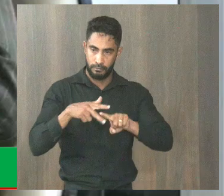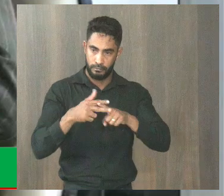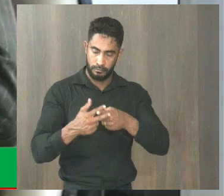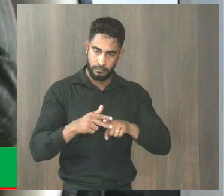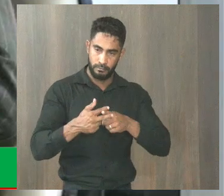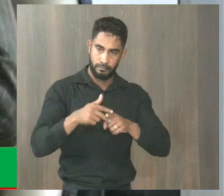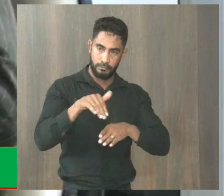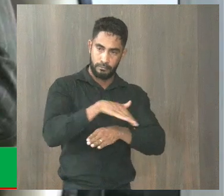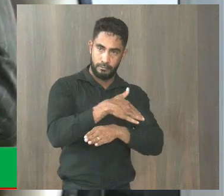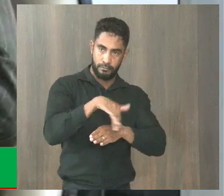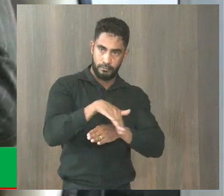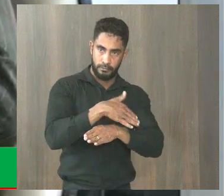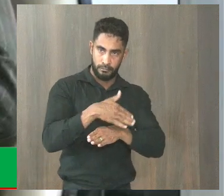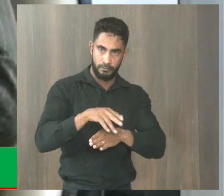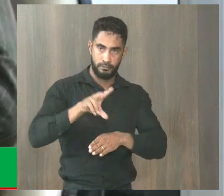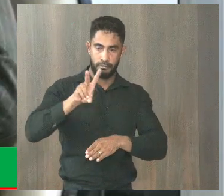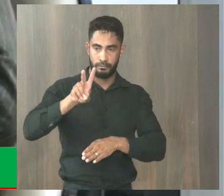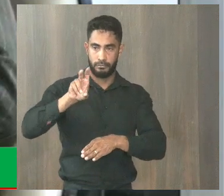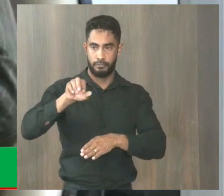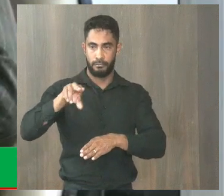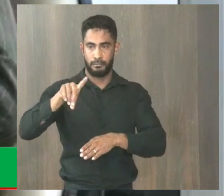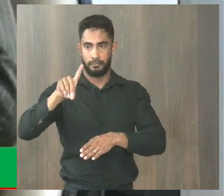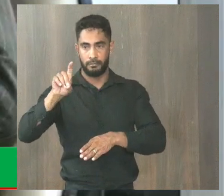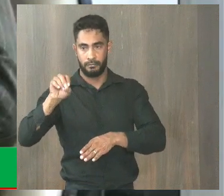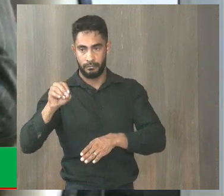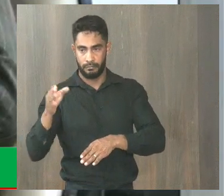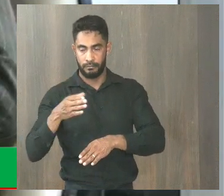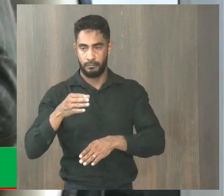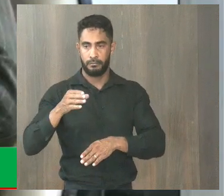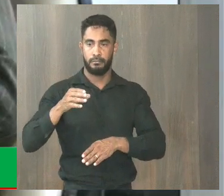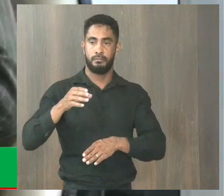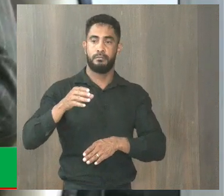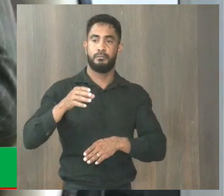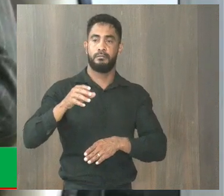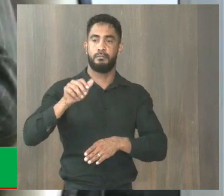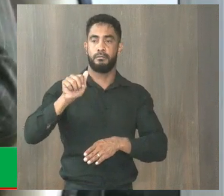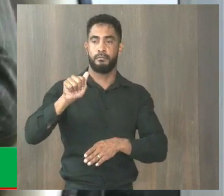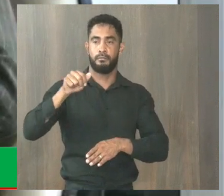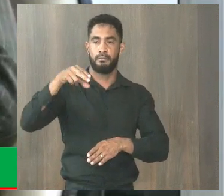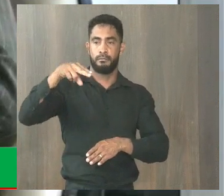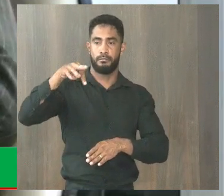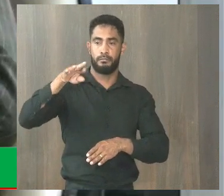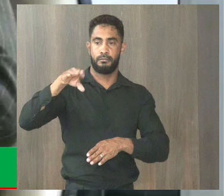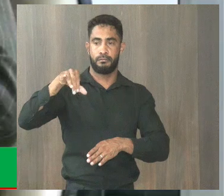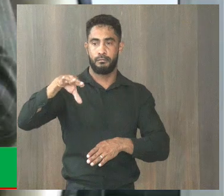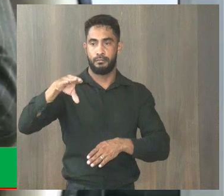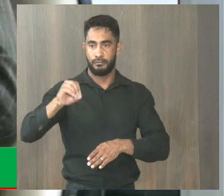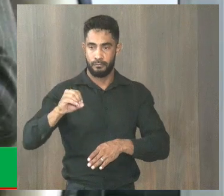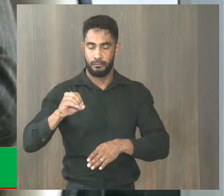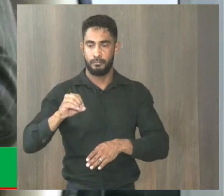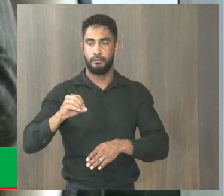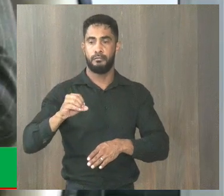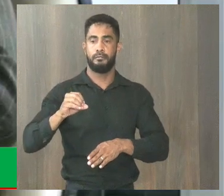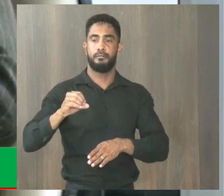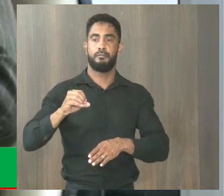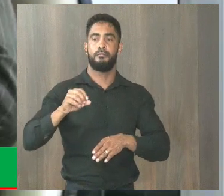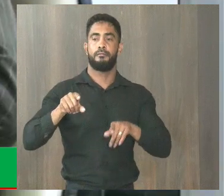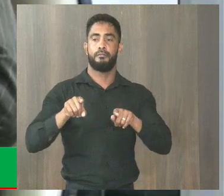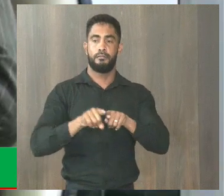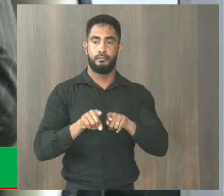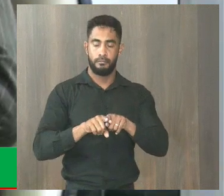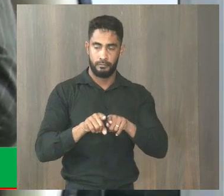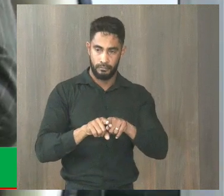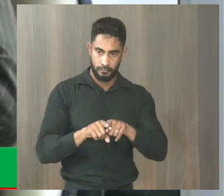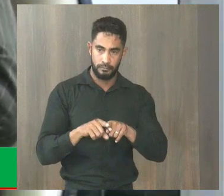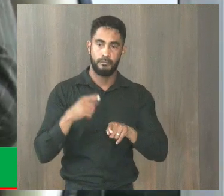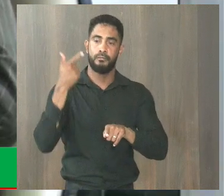avenida vereador Zé Prates, avenida José Antônio Alves, no bairro Santo Antônio, inclusive com drenagem.